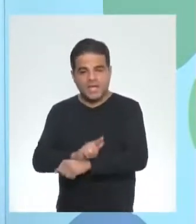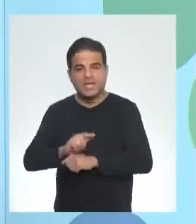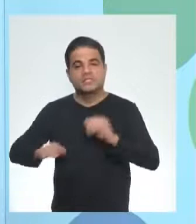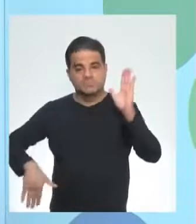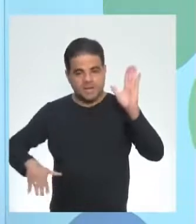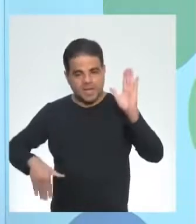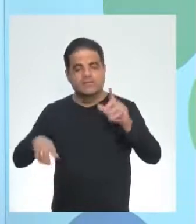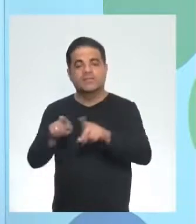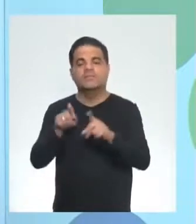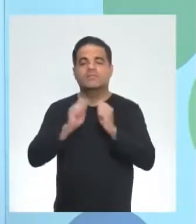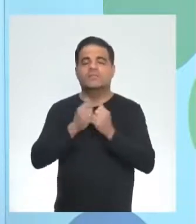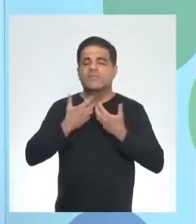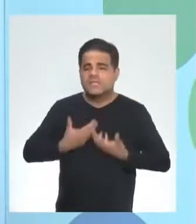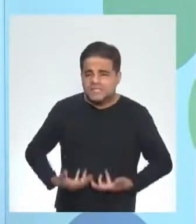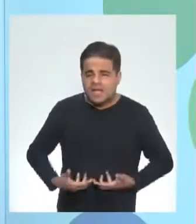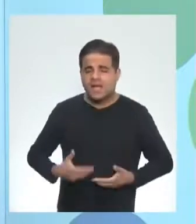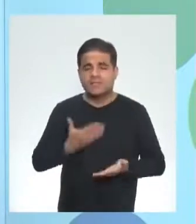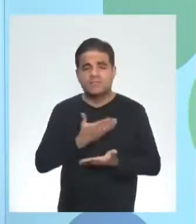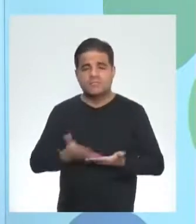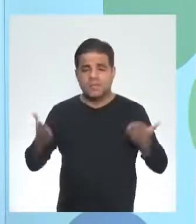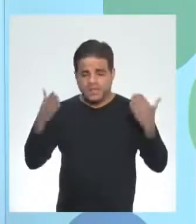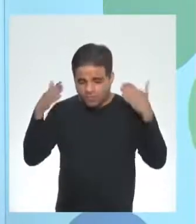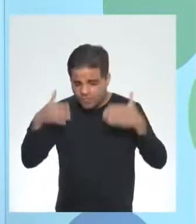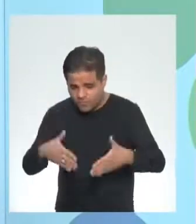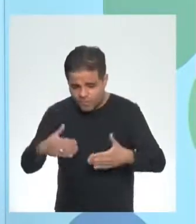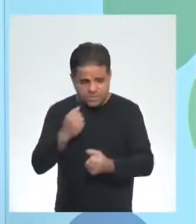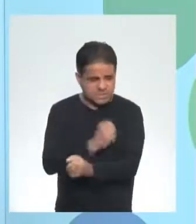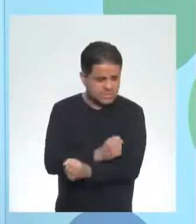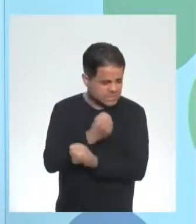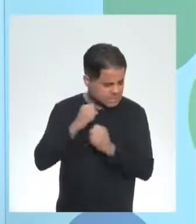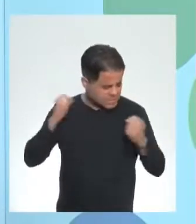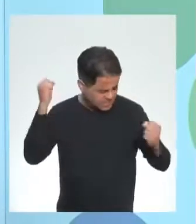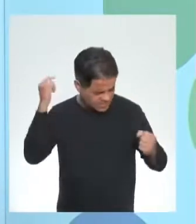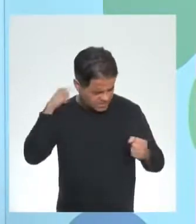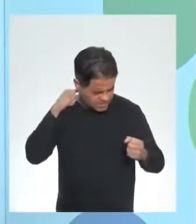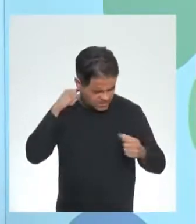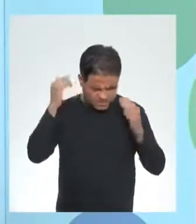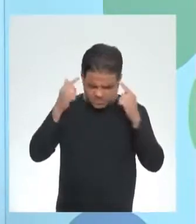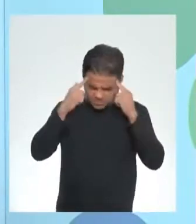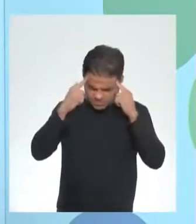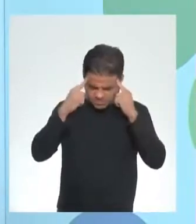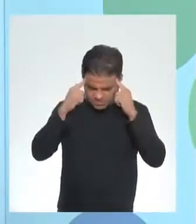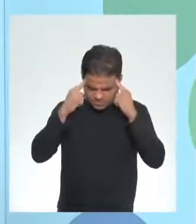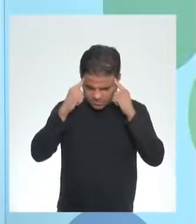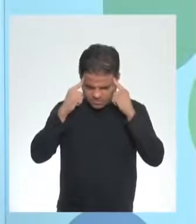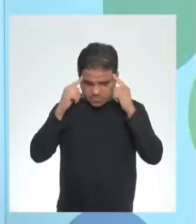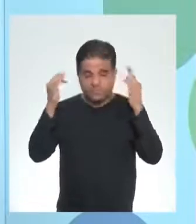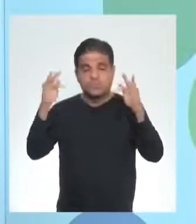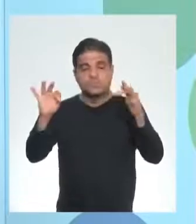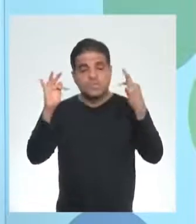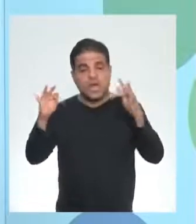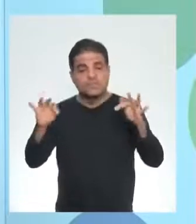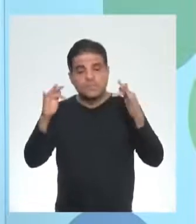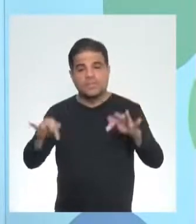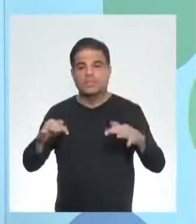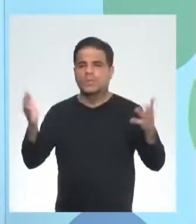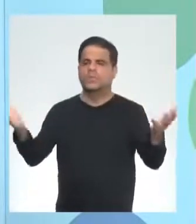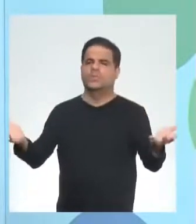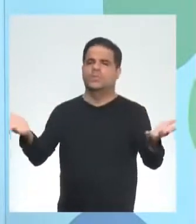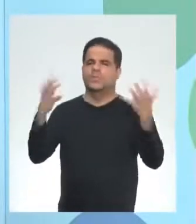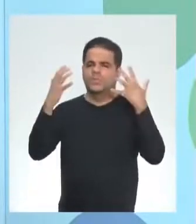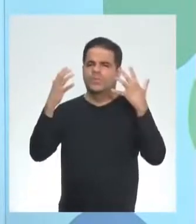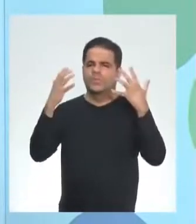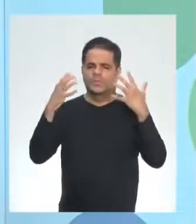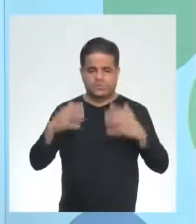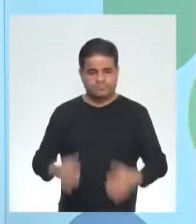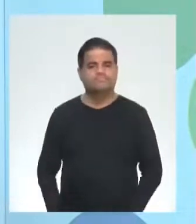Tá vendo? Cansaço, perda de foco, estresse, dor de cabeça. É o que tá, né? É o que causa mais aí essa